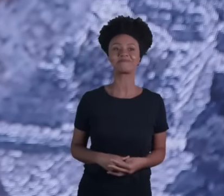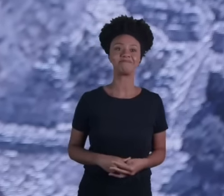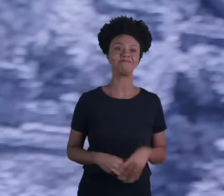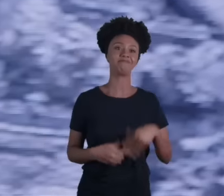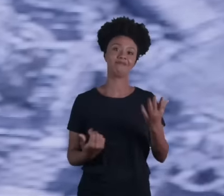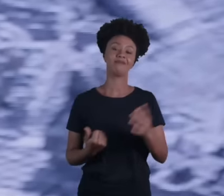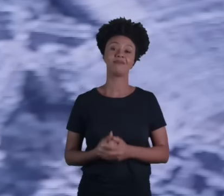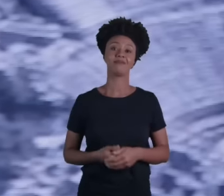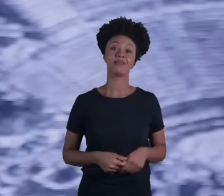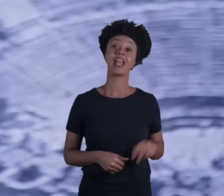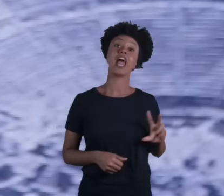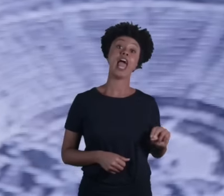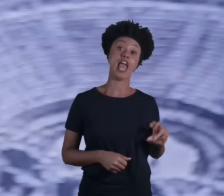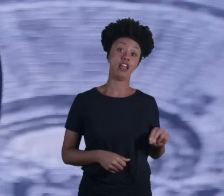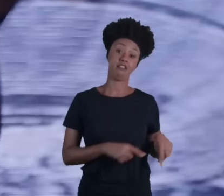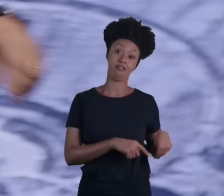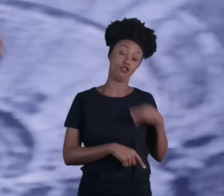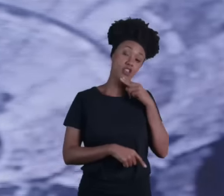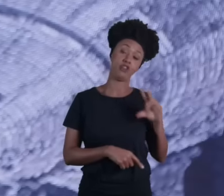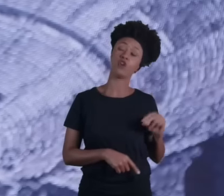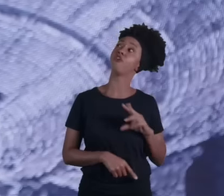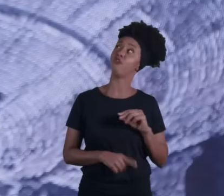Aí ele fala: pode dois?